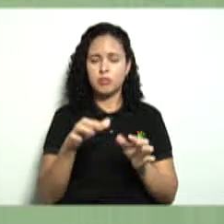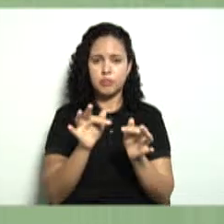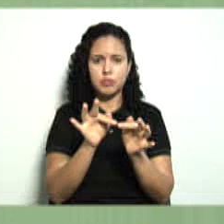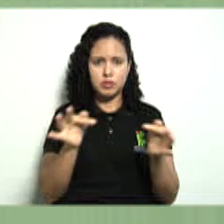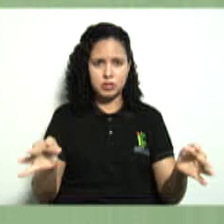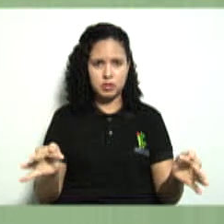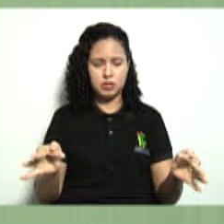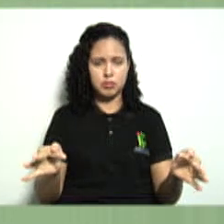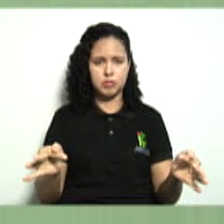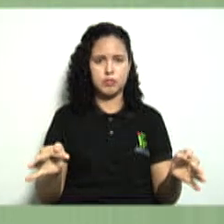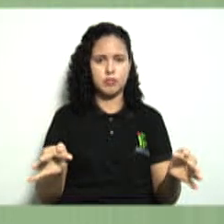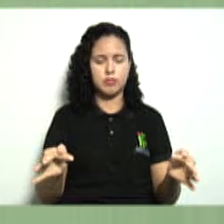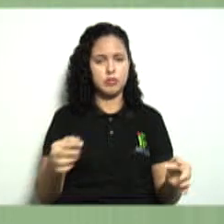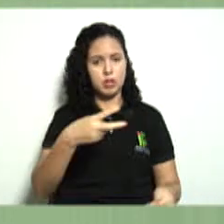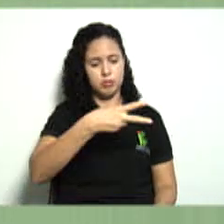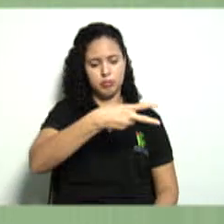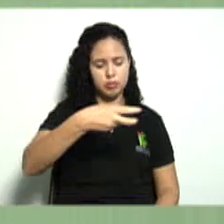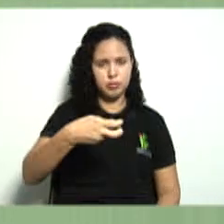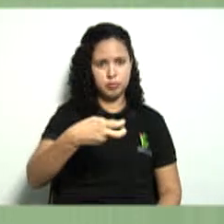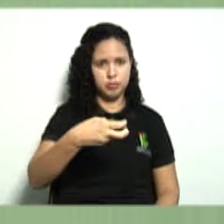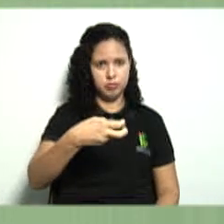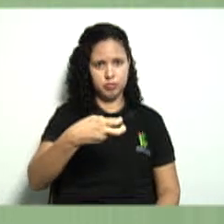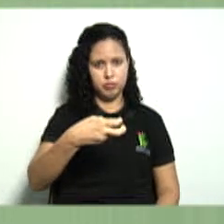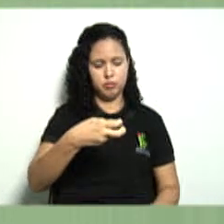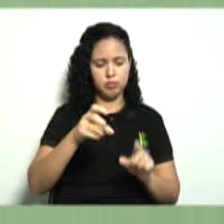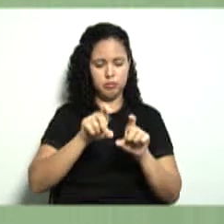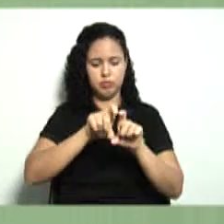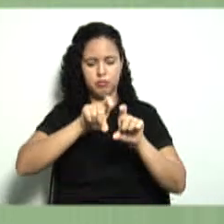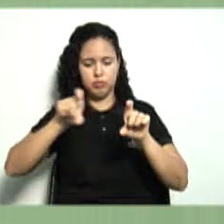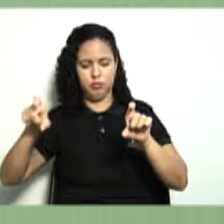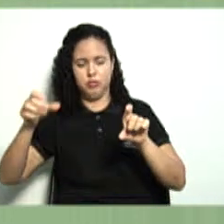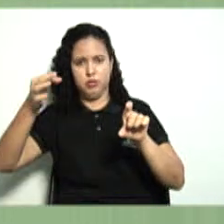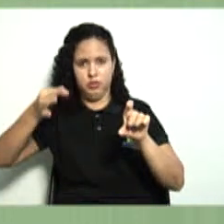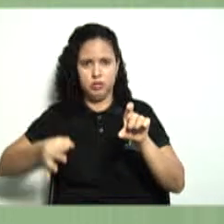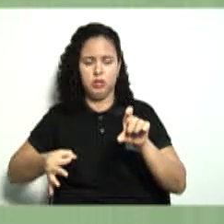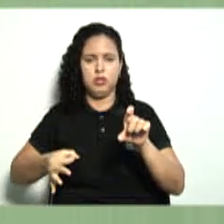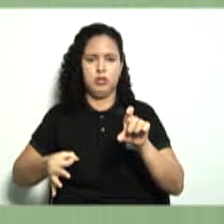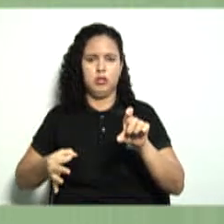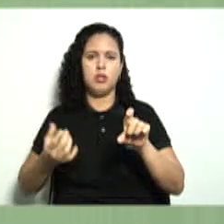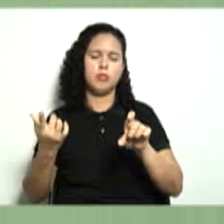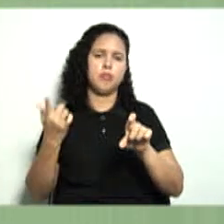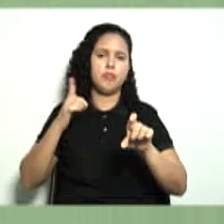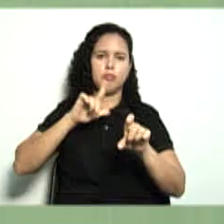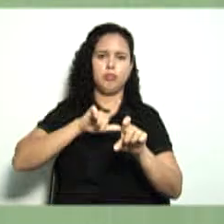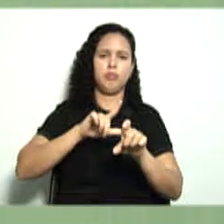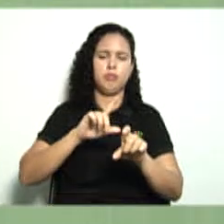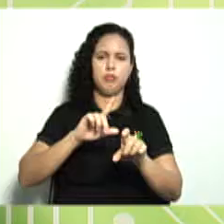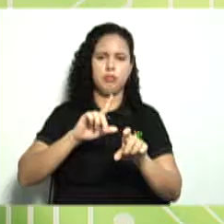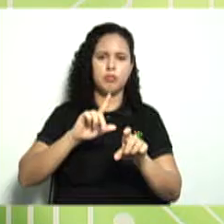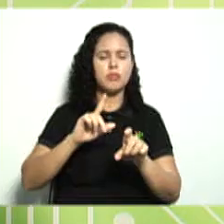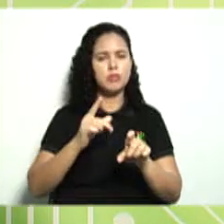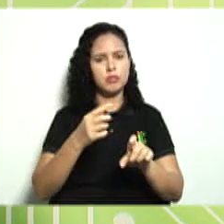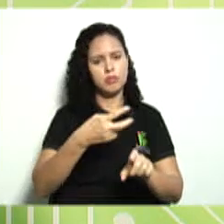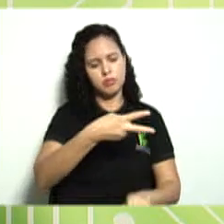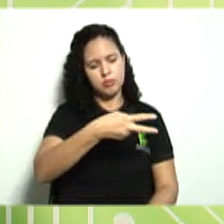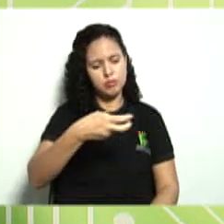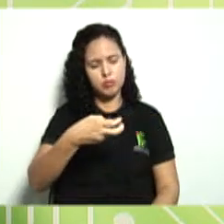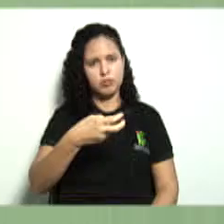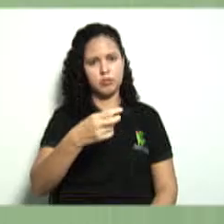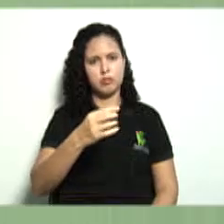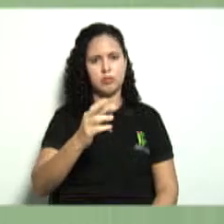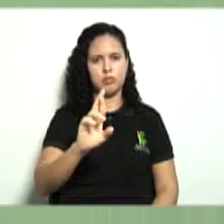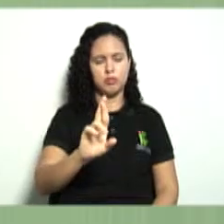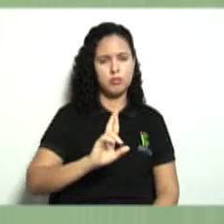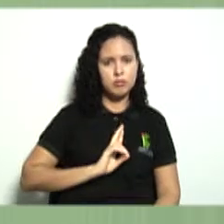simples. Colocou o igual, fez a operação correta, pode ter certeza que sua fórmula vai ter um resultado bom. Né? Você não vai